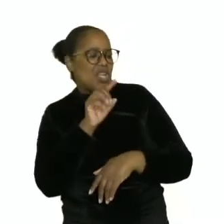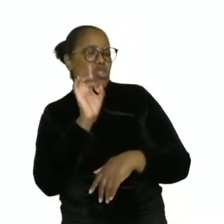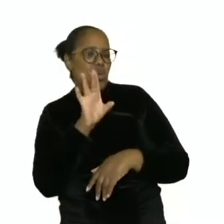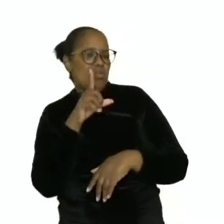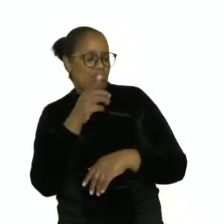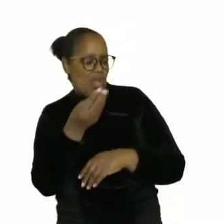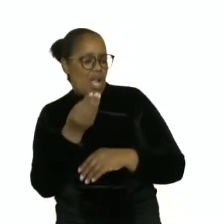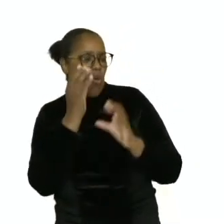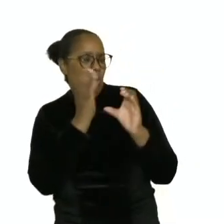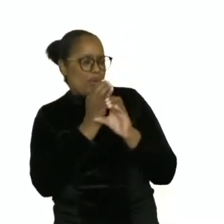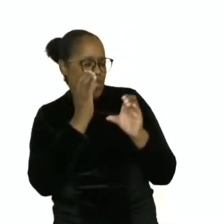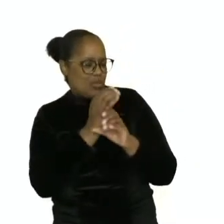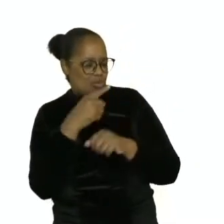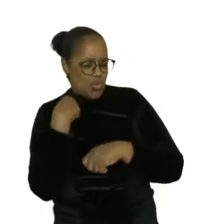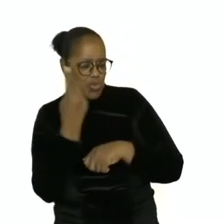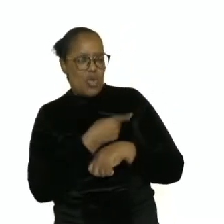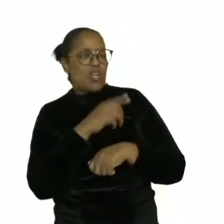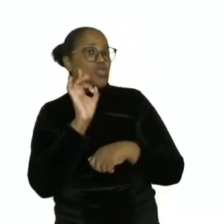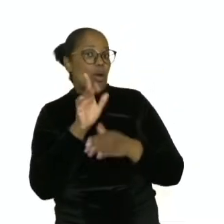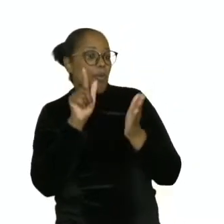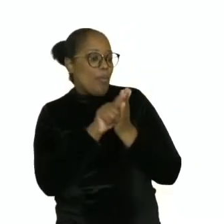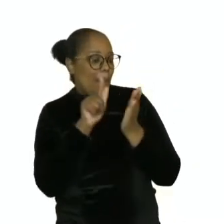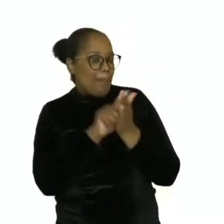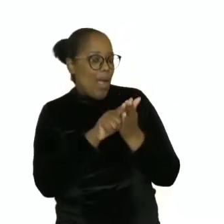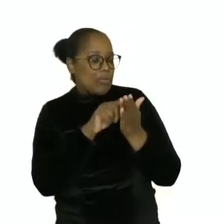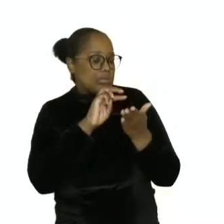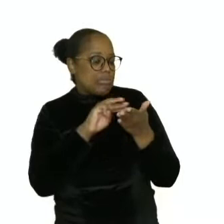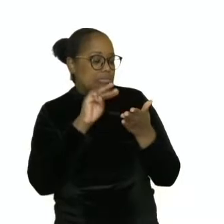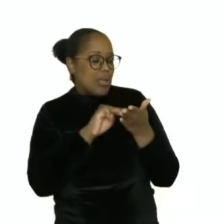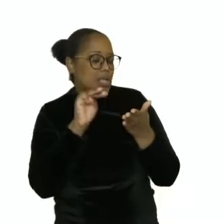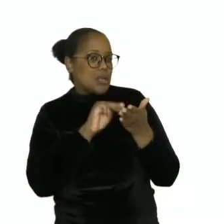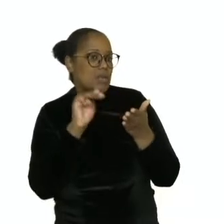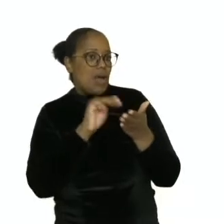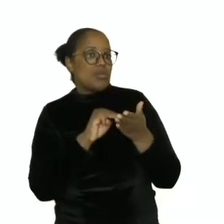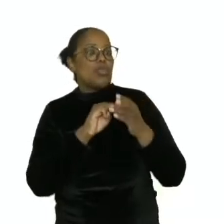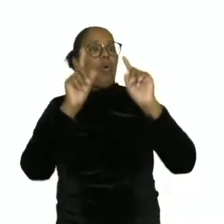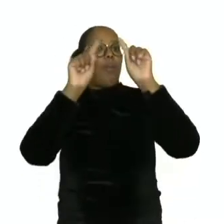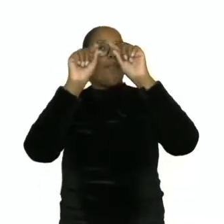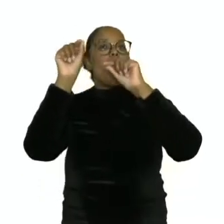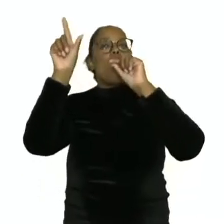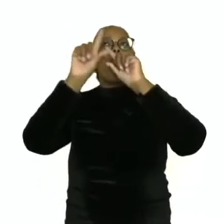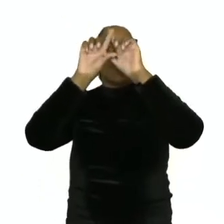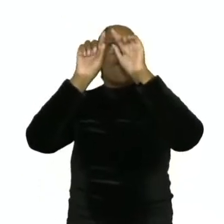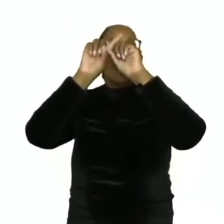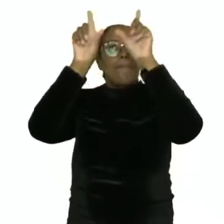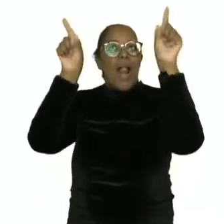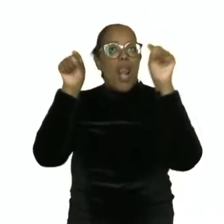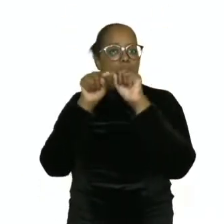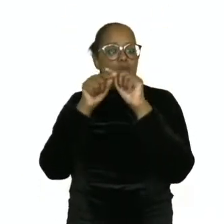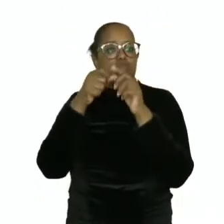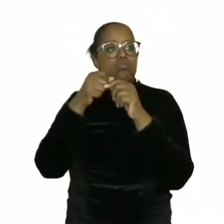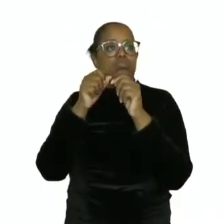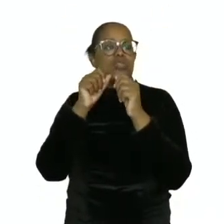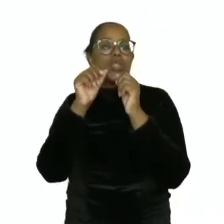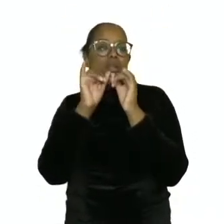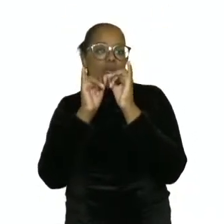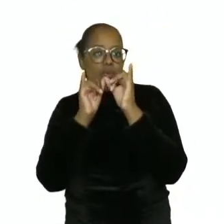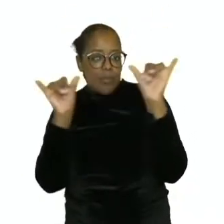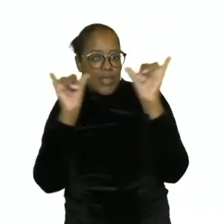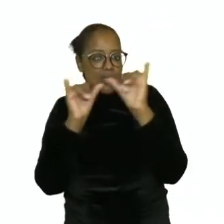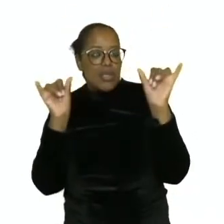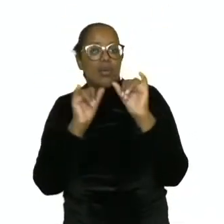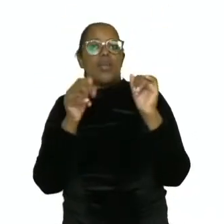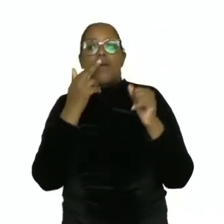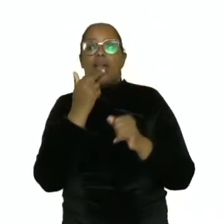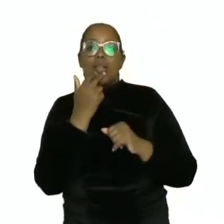comunicando com a gente através de bilhetinhos. Vejam que a gente tem aqui o balão de diálogo que indica a linguagem